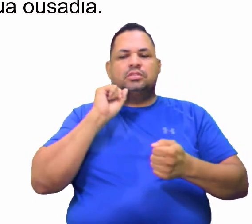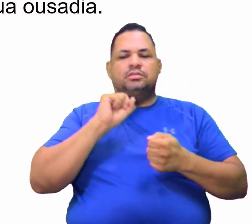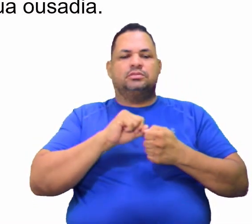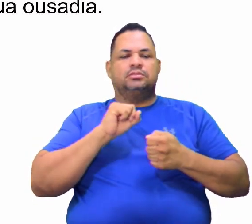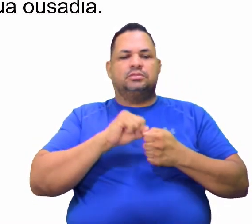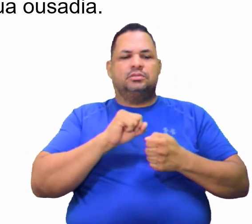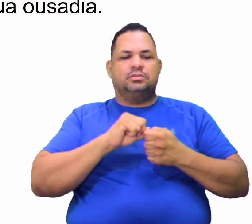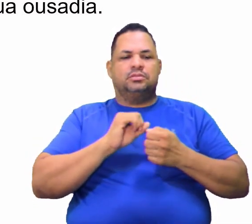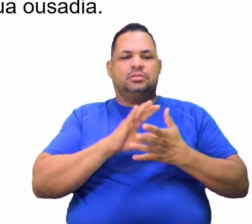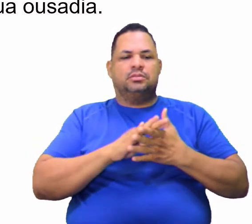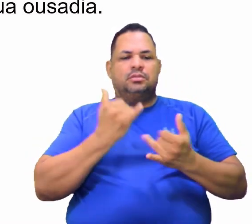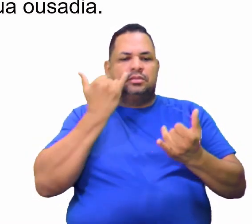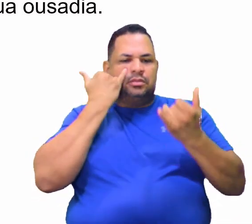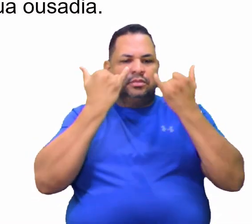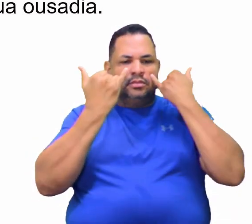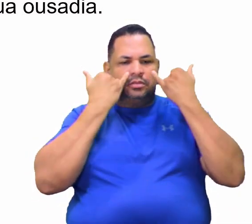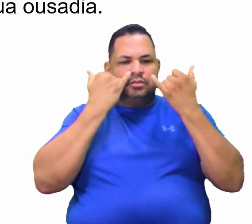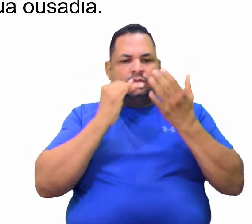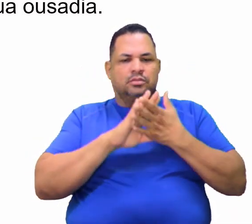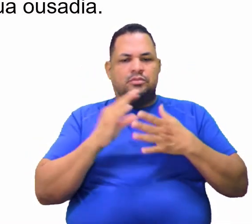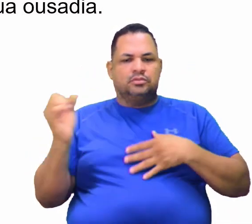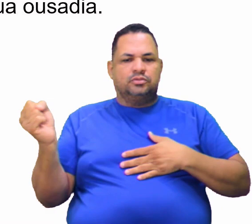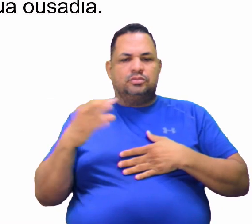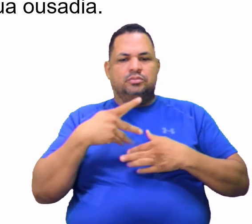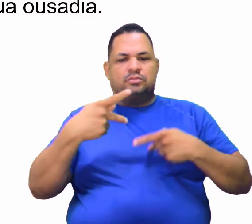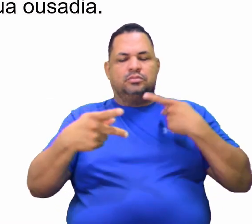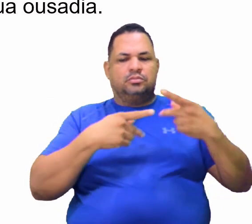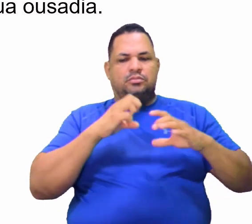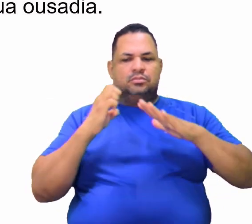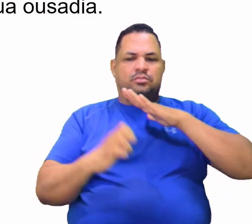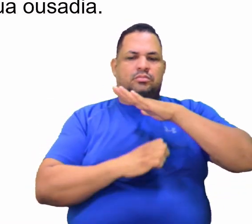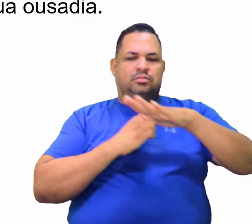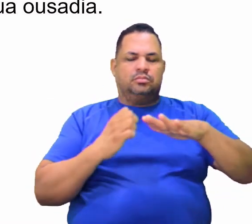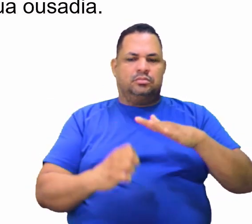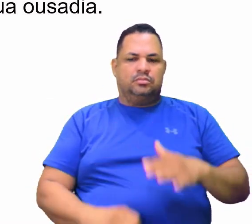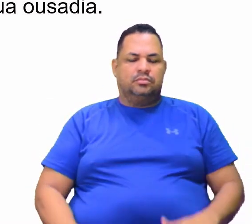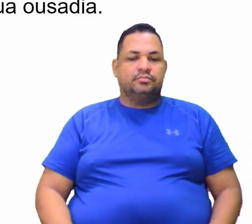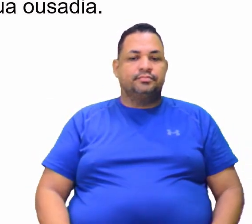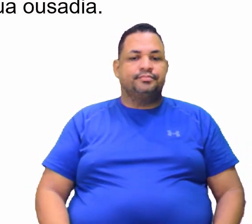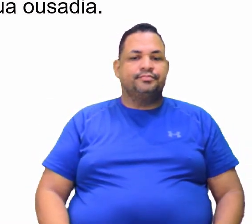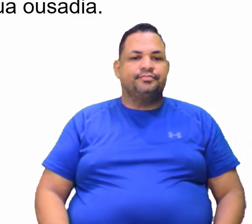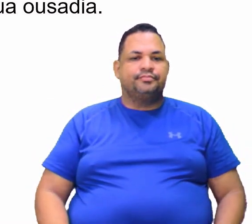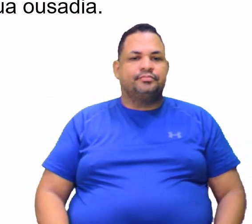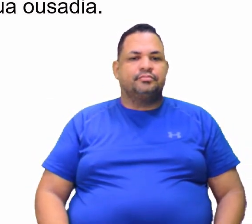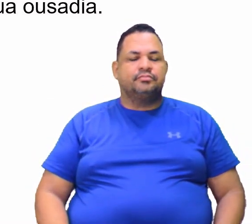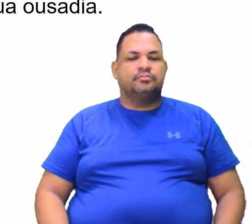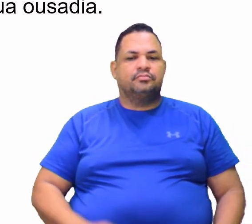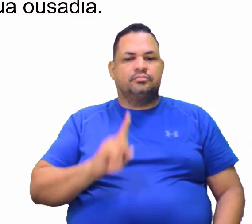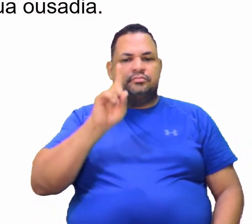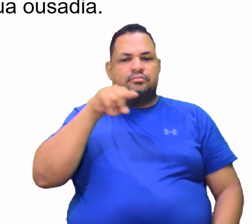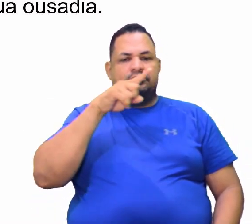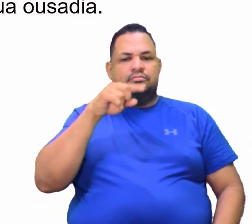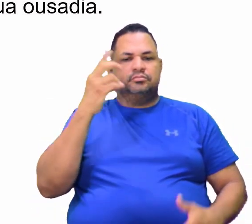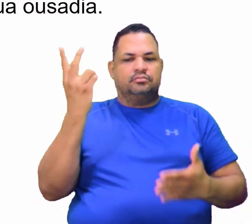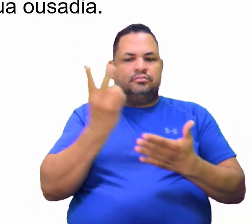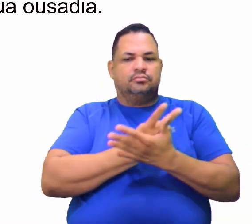ousadia, e informei-lhes sobre os novos planos da empresa. Então, você vai assinalar